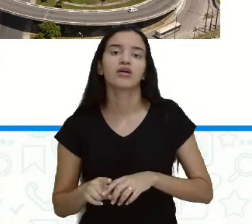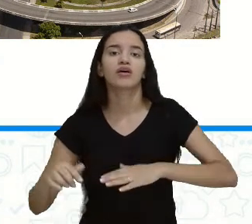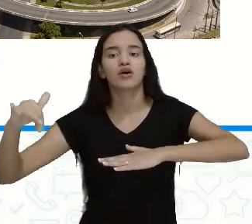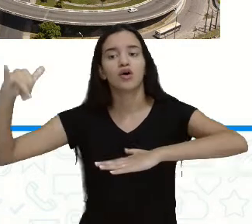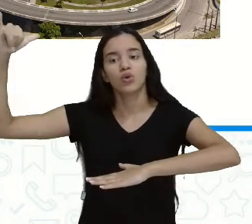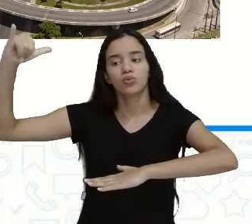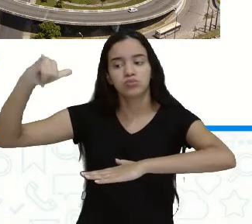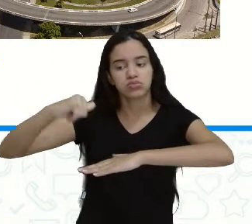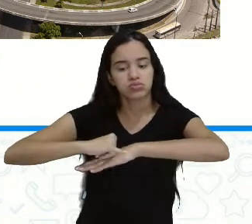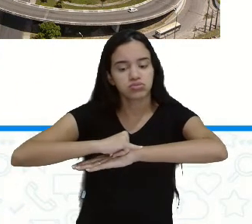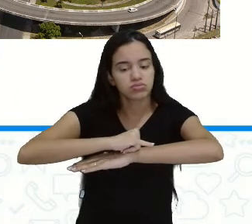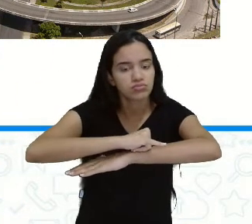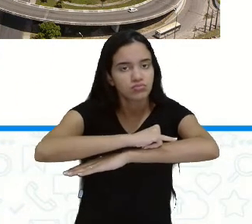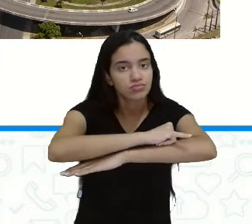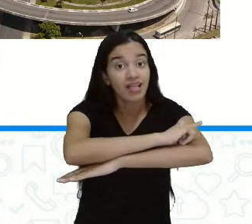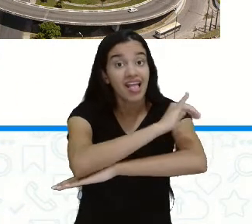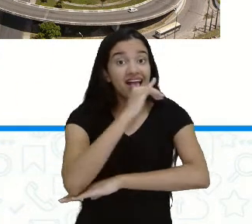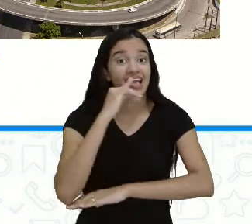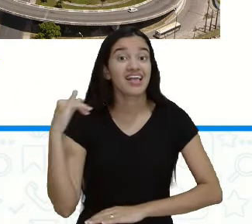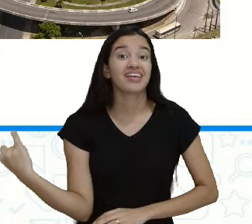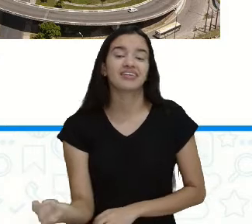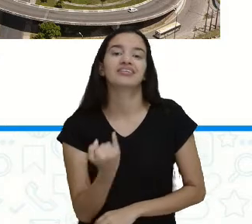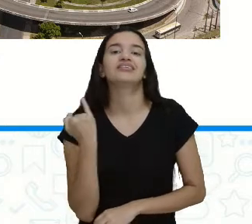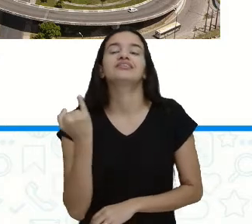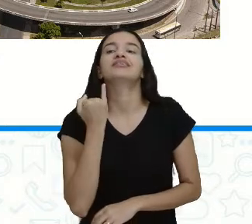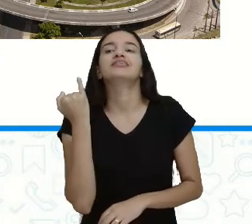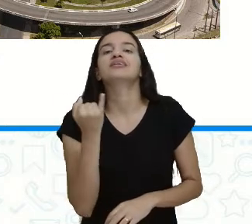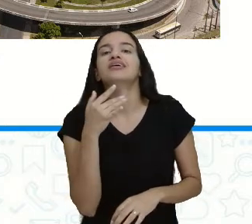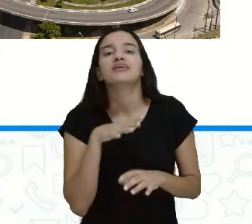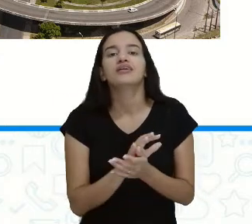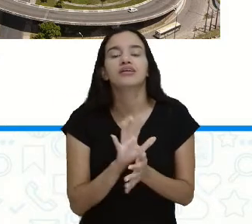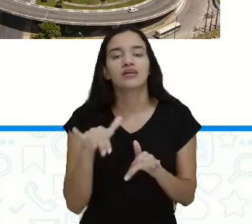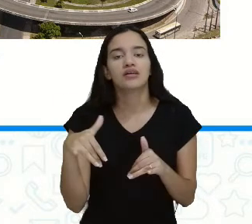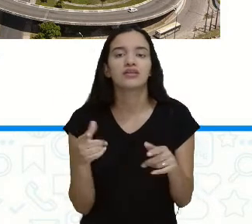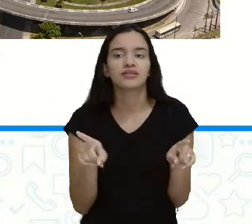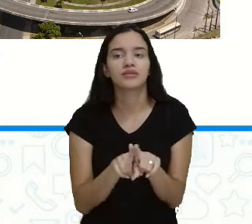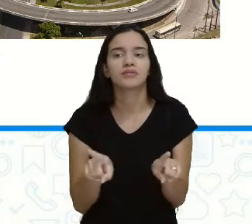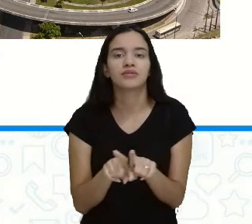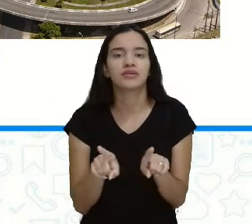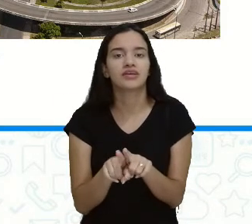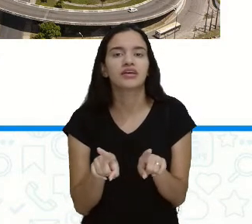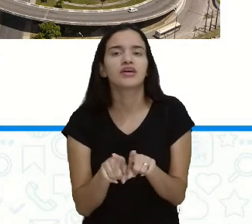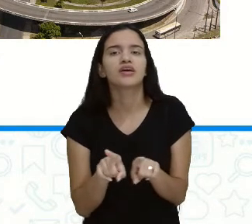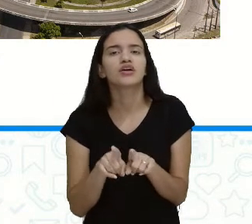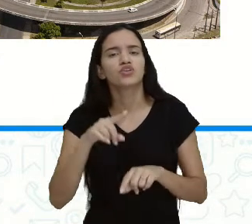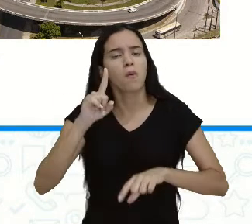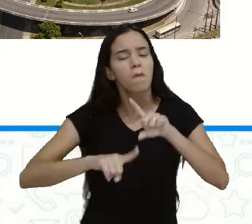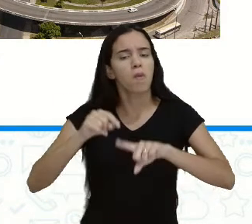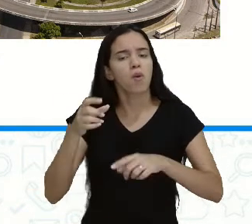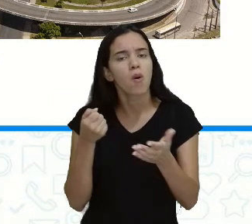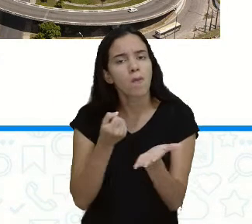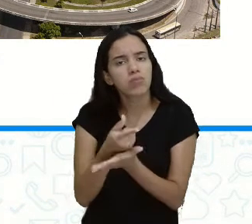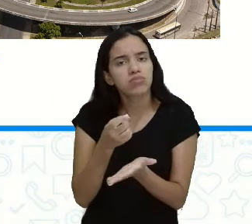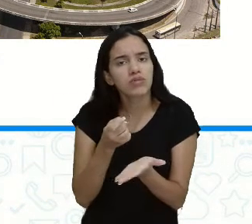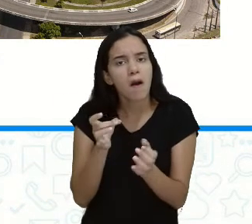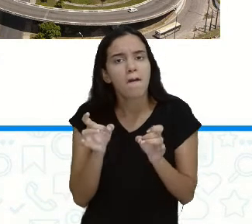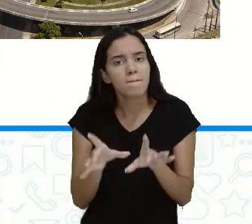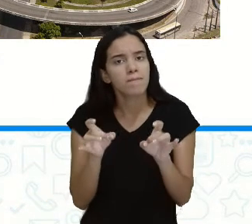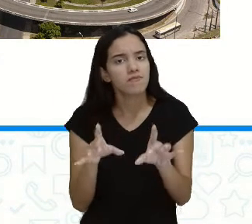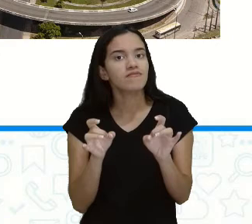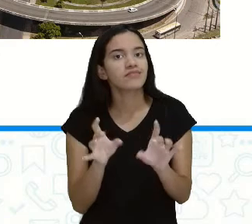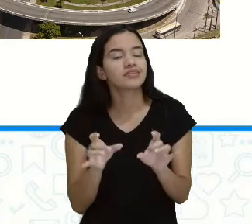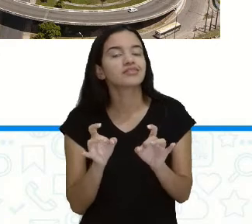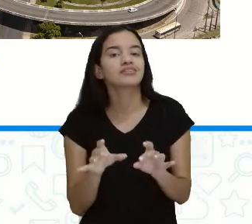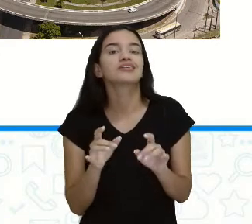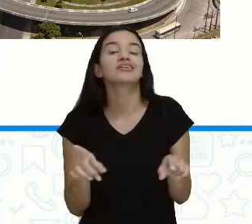grande porte, que é responsável pela comercialização de produtos na costa brasileira. E não somente isso, a gente serve para o Brasil e